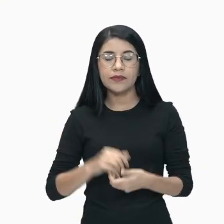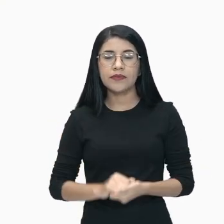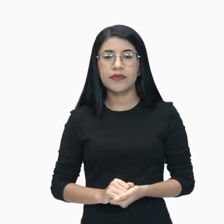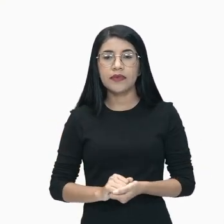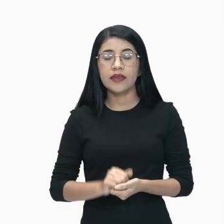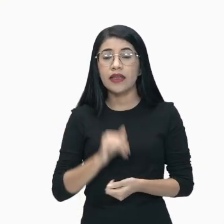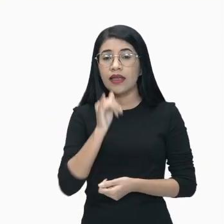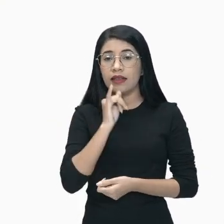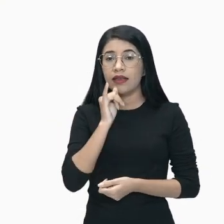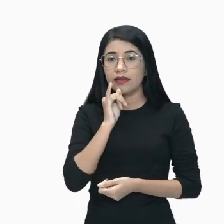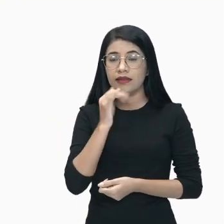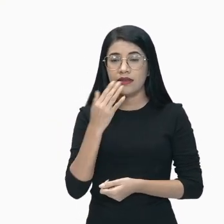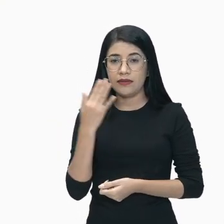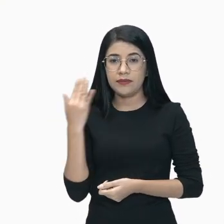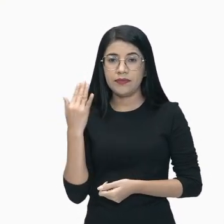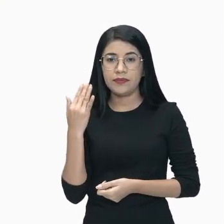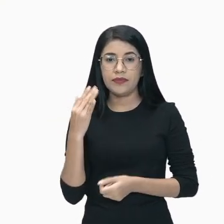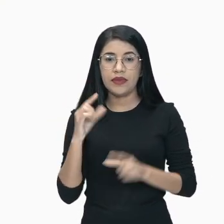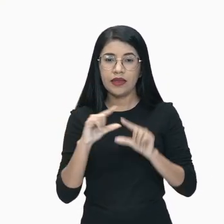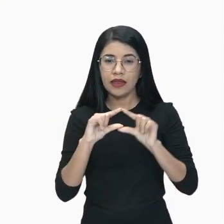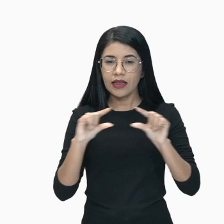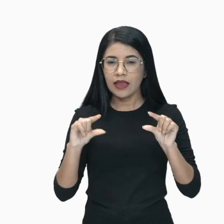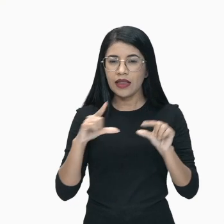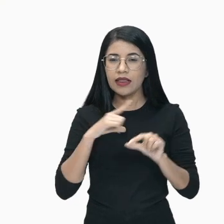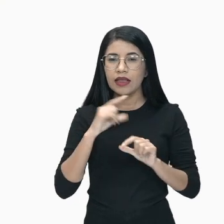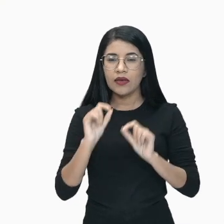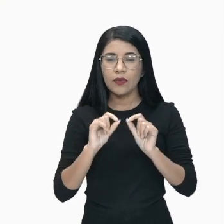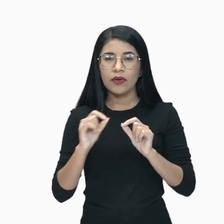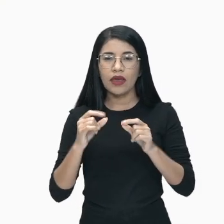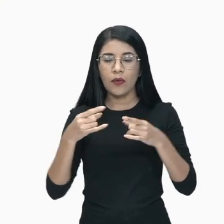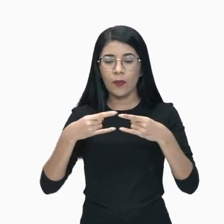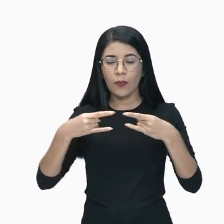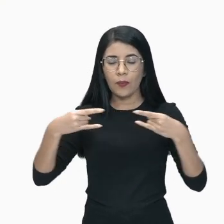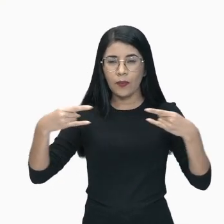aqui, da primeira linha, eu vou ter uma repulsão.